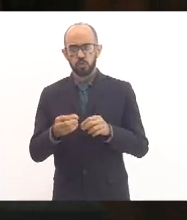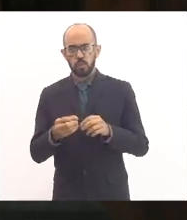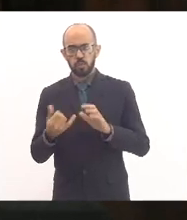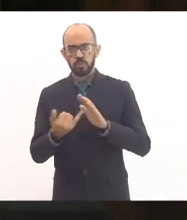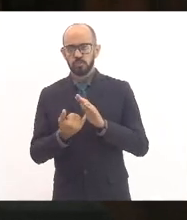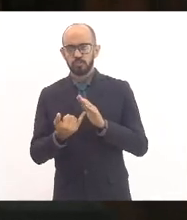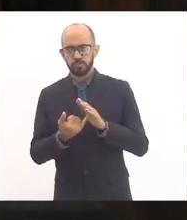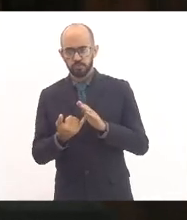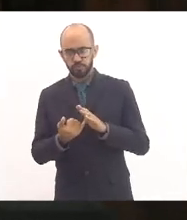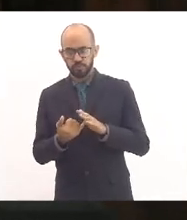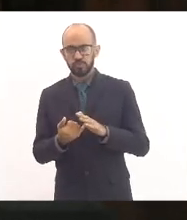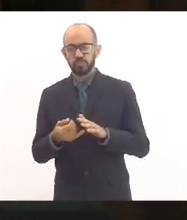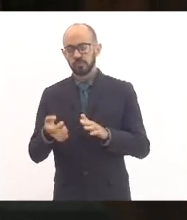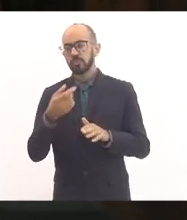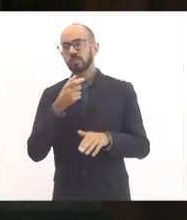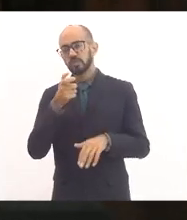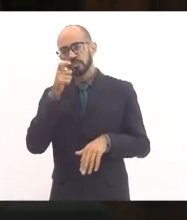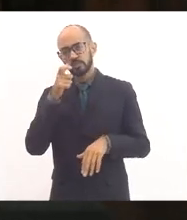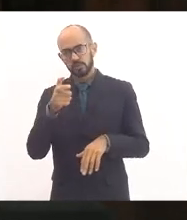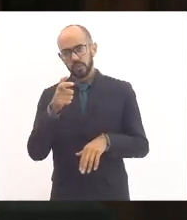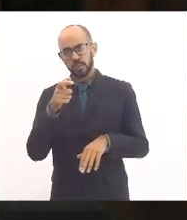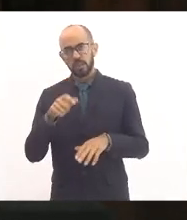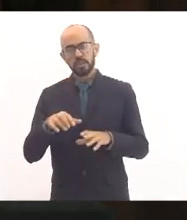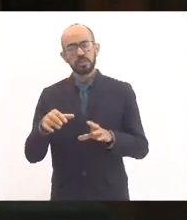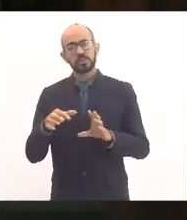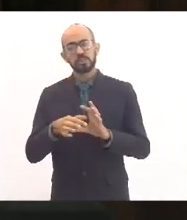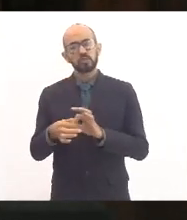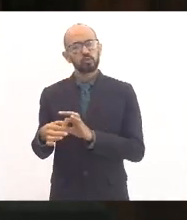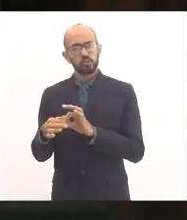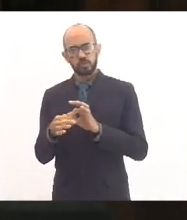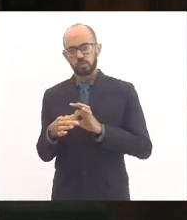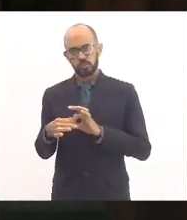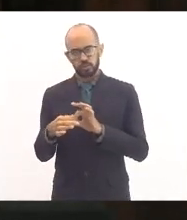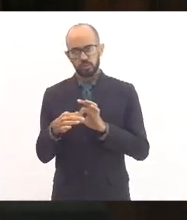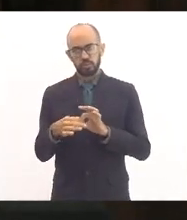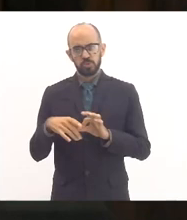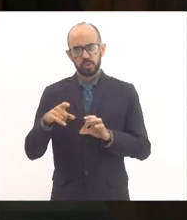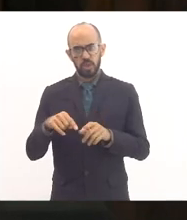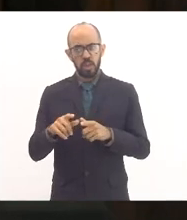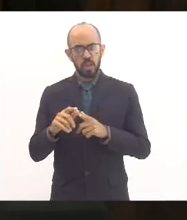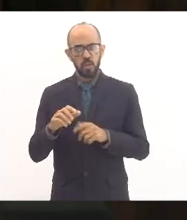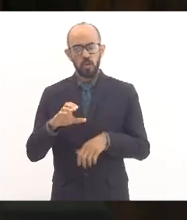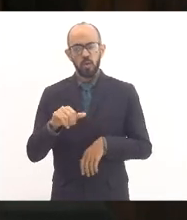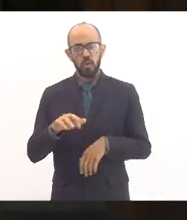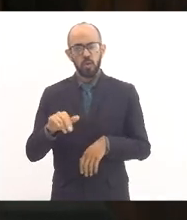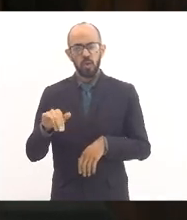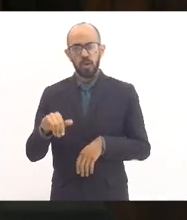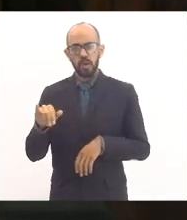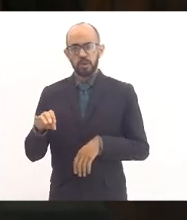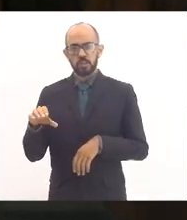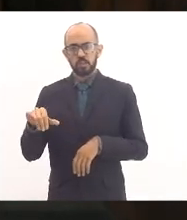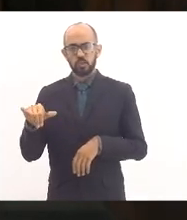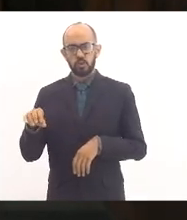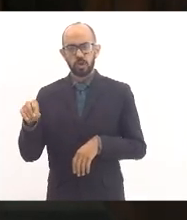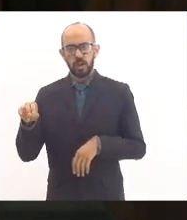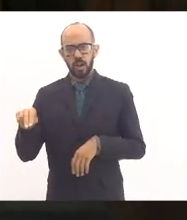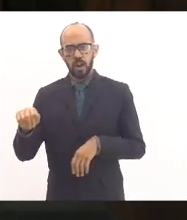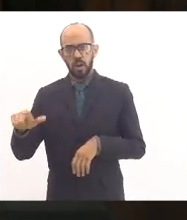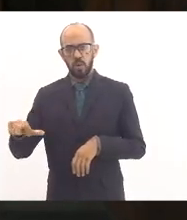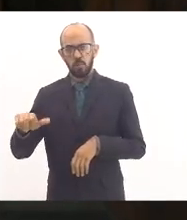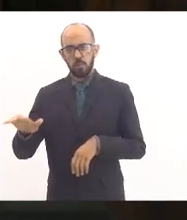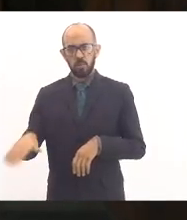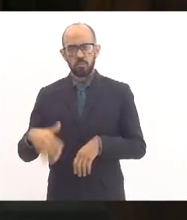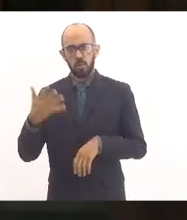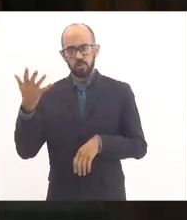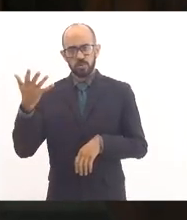mais unicistas né que eu a o que sejam esses a parte corrente ou não a parte de Promoção e o